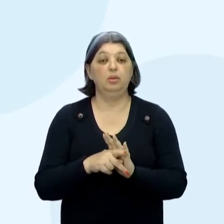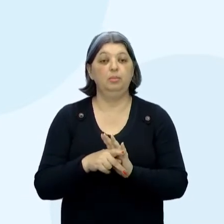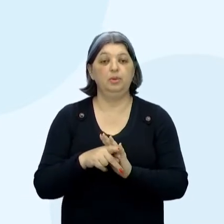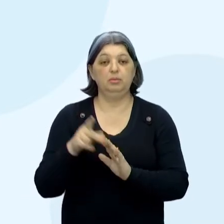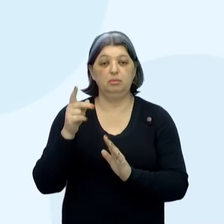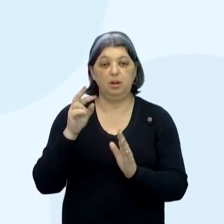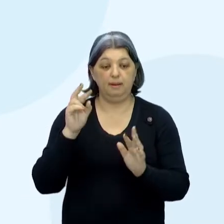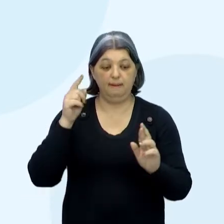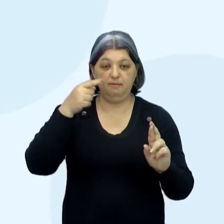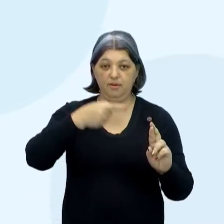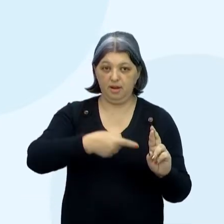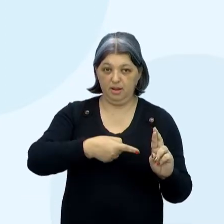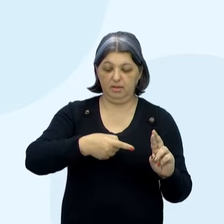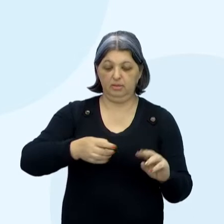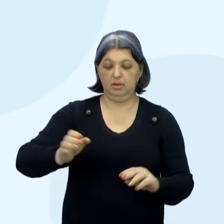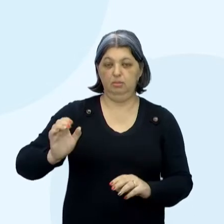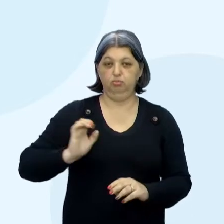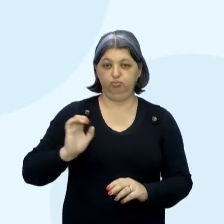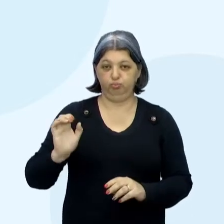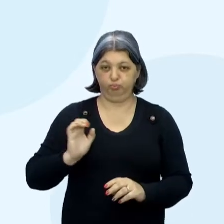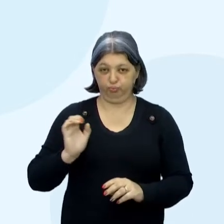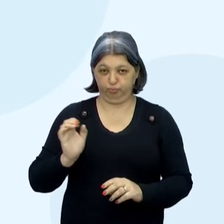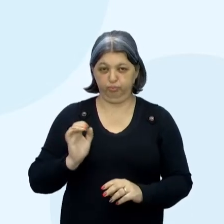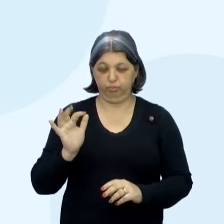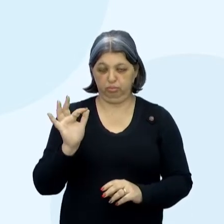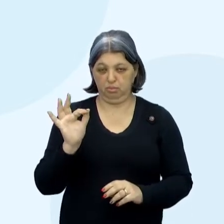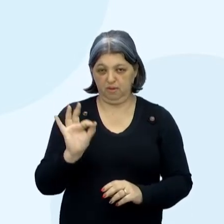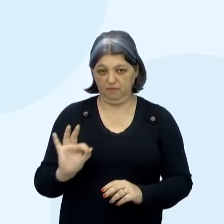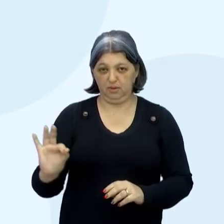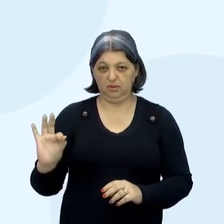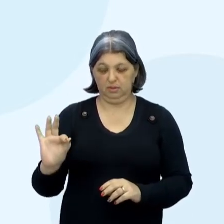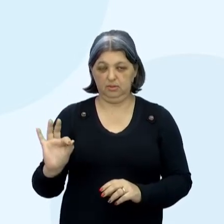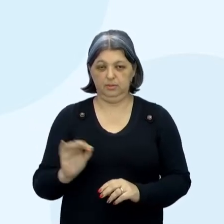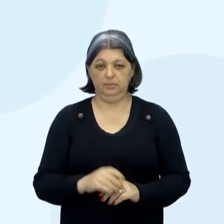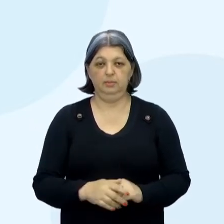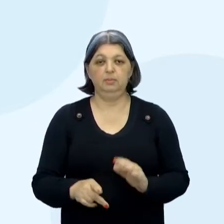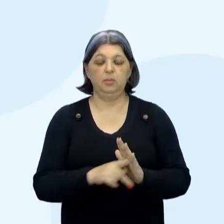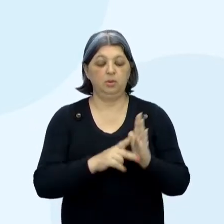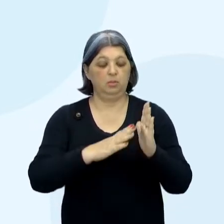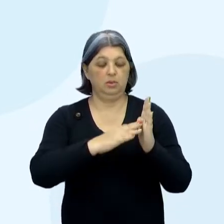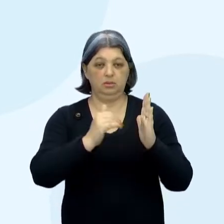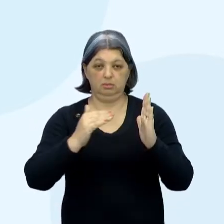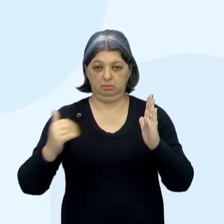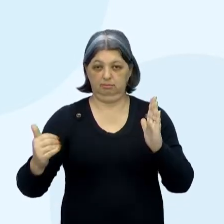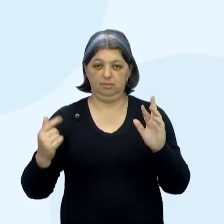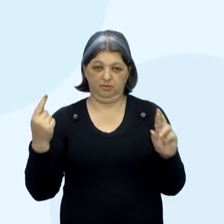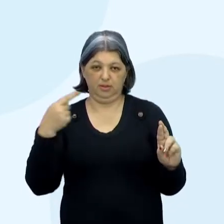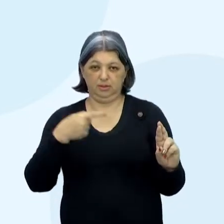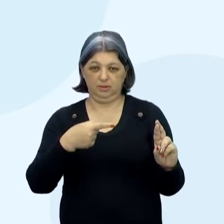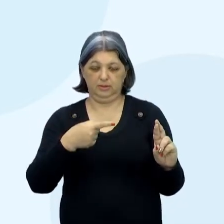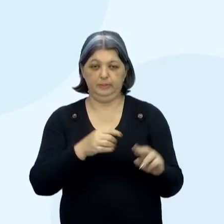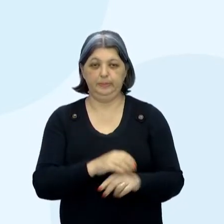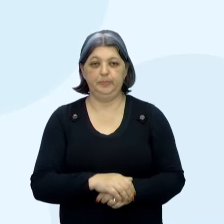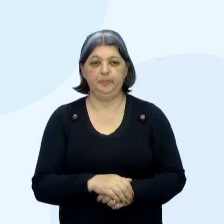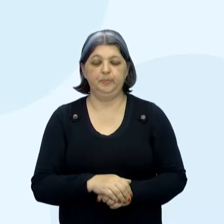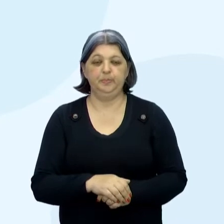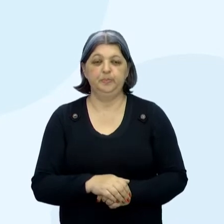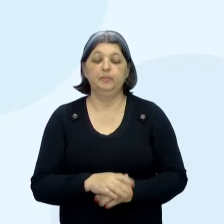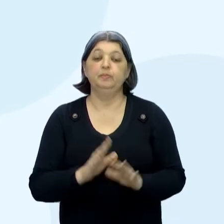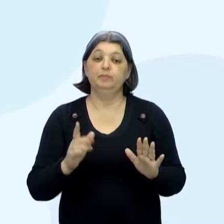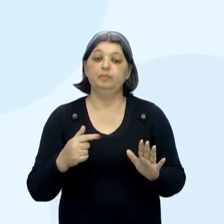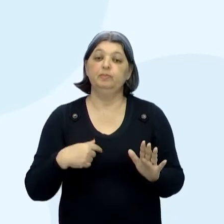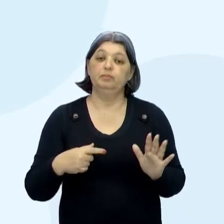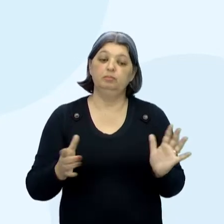de luxo, tomando a França como referência estética. Se por um lado